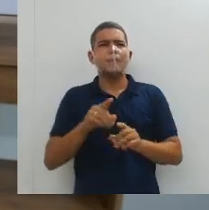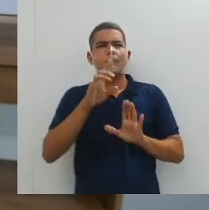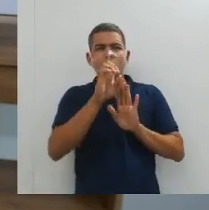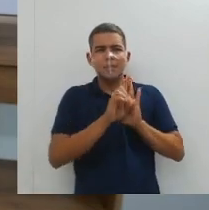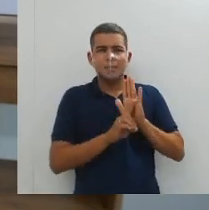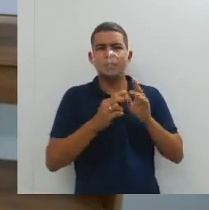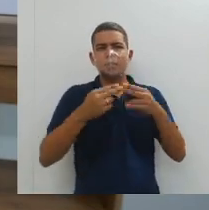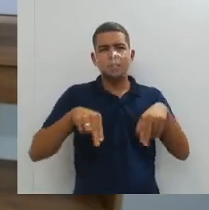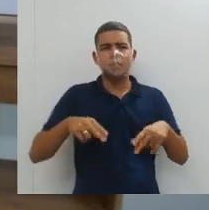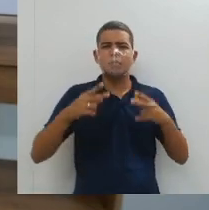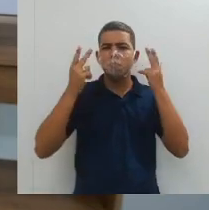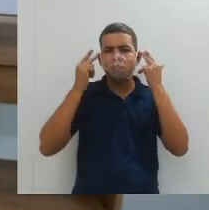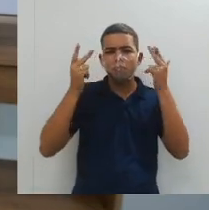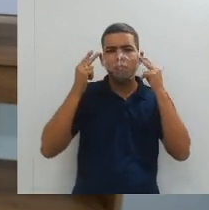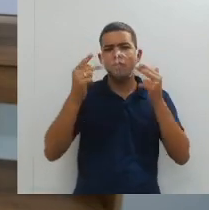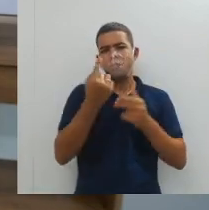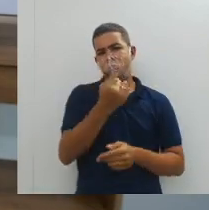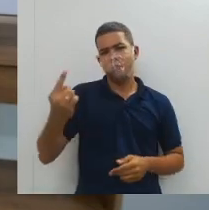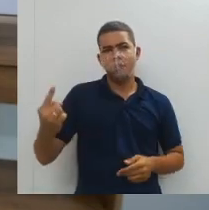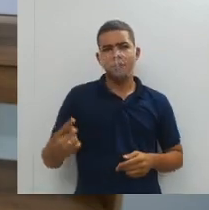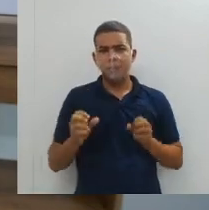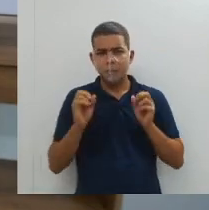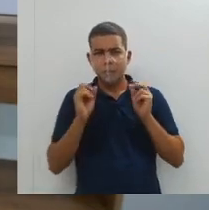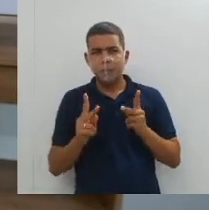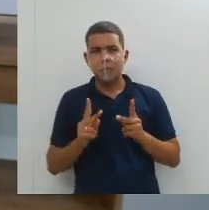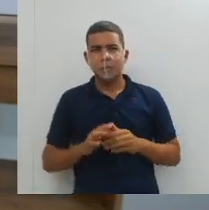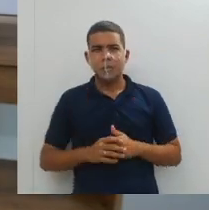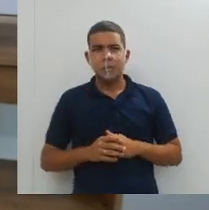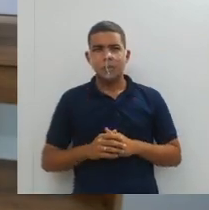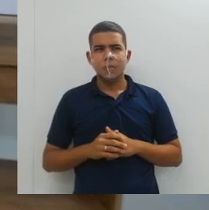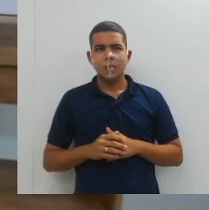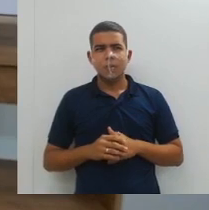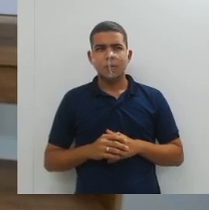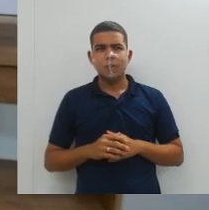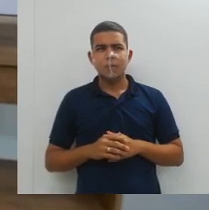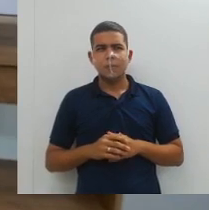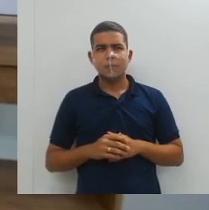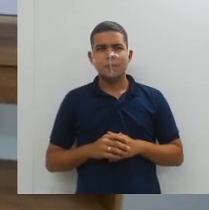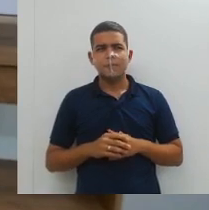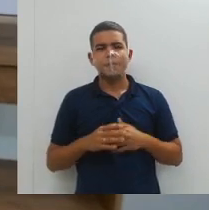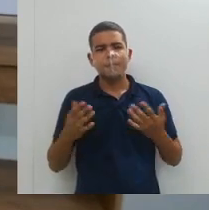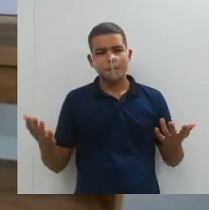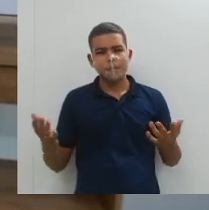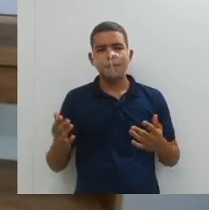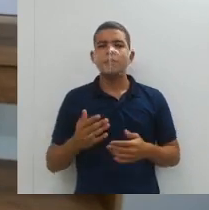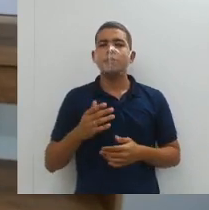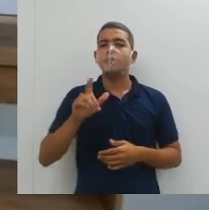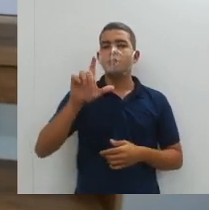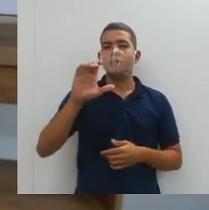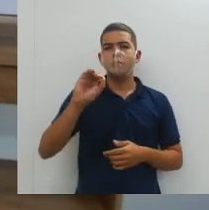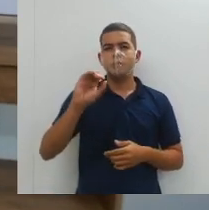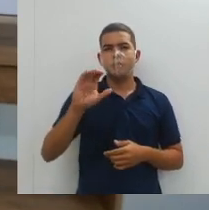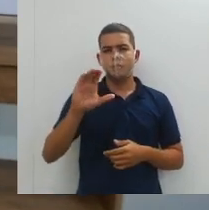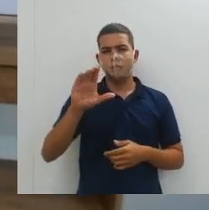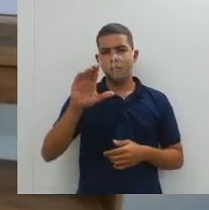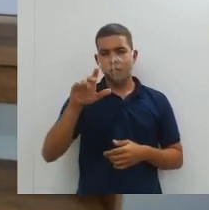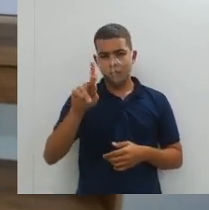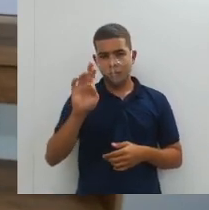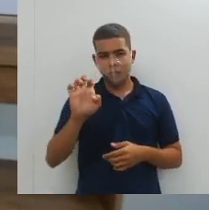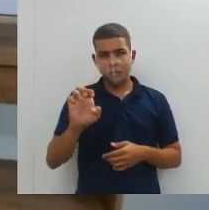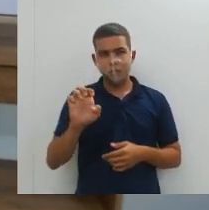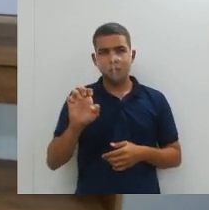naturais de cada um. Né? Tá ok? Então, para John Locke, os homens são